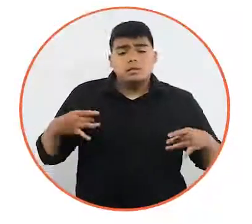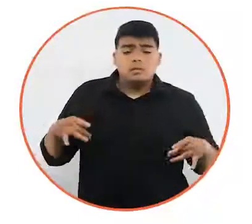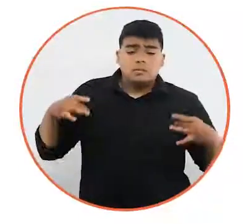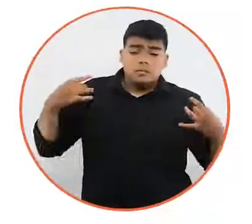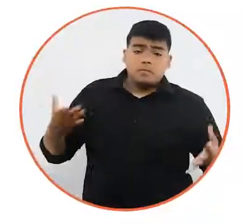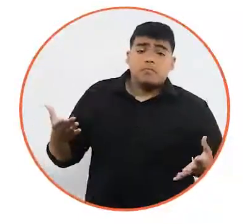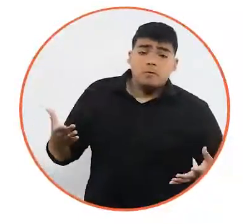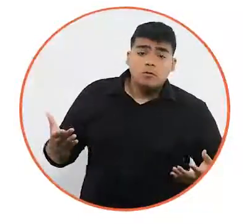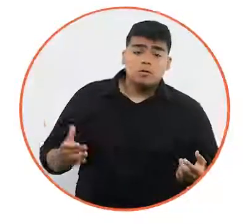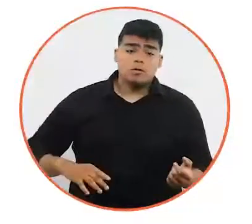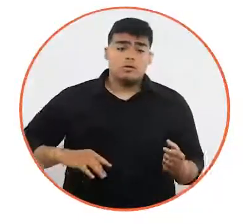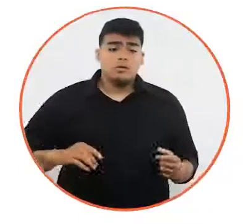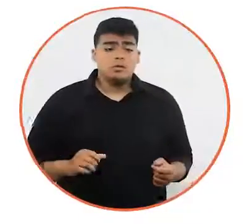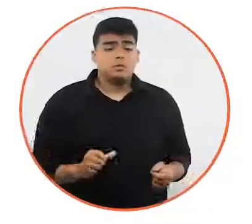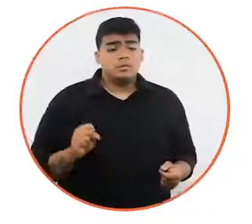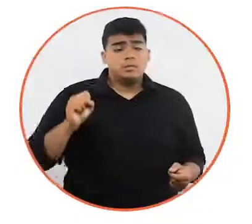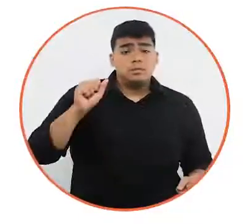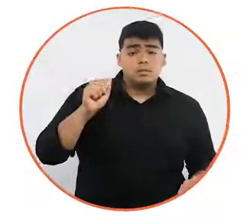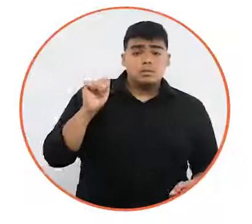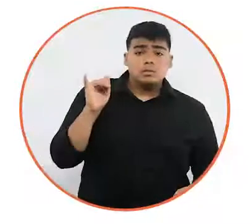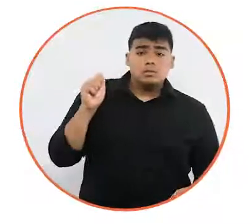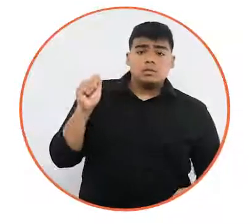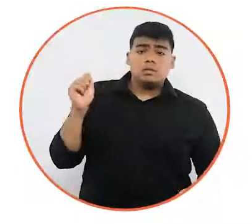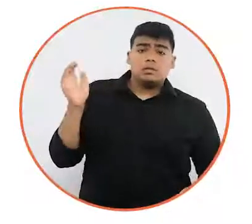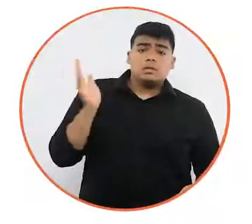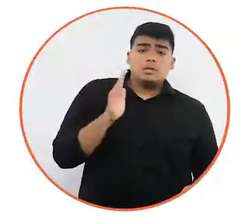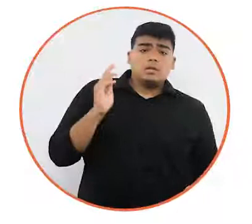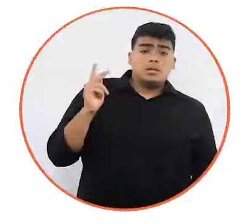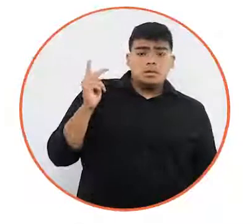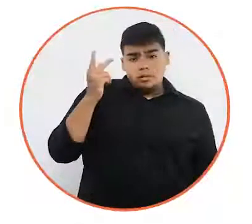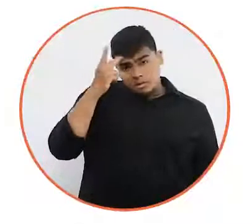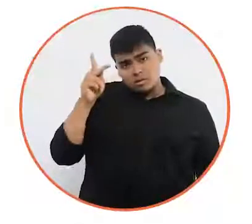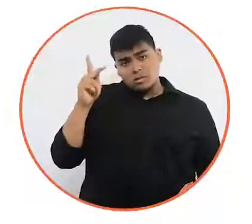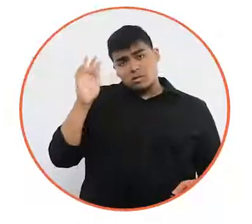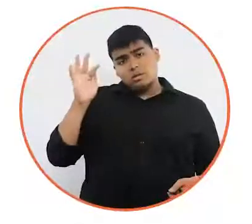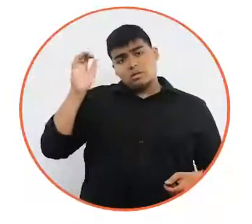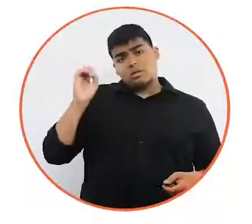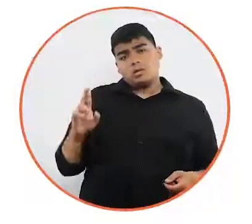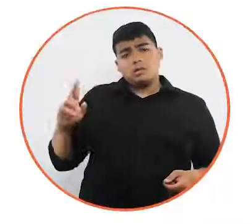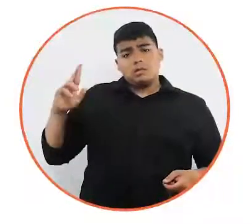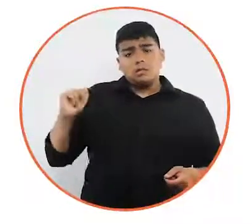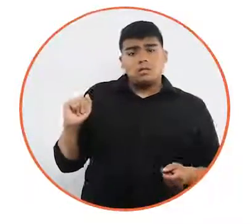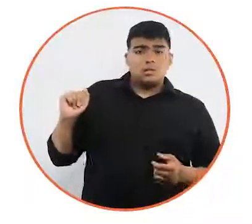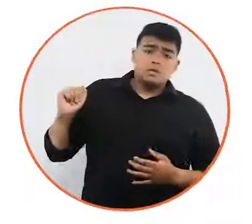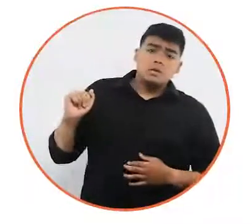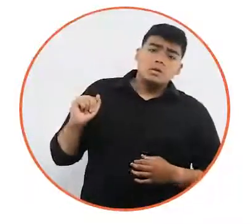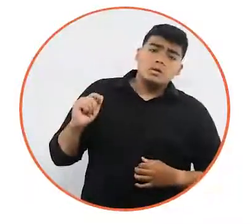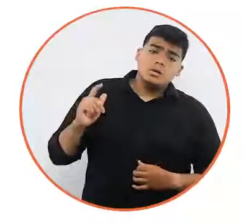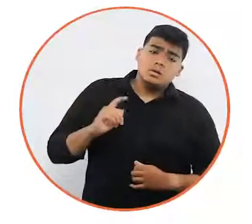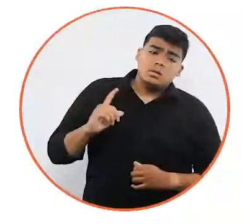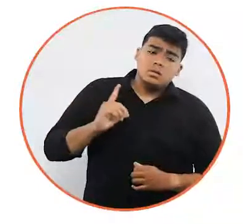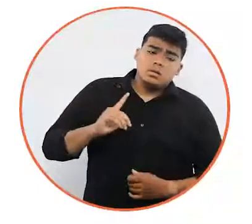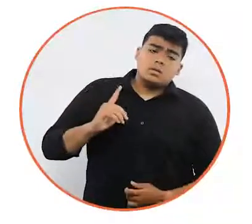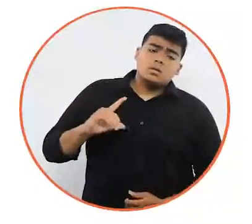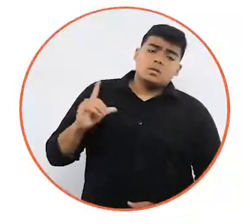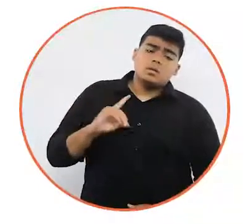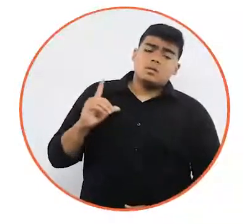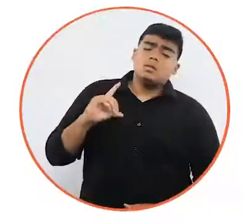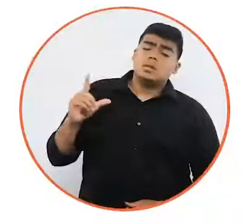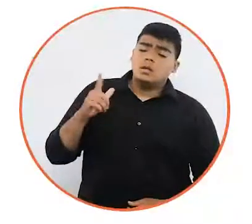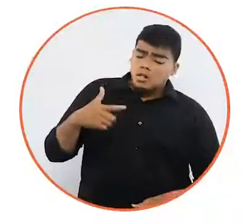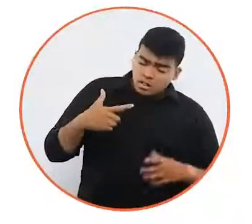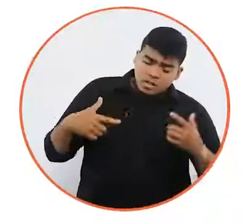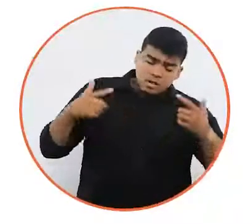fora, né? Ó, saia para fora. Ah, Sérgio, que coisa mais feia. Sonhei um sonho. Ambos os dois. É, isso na